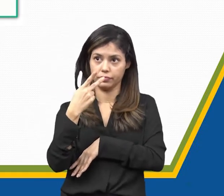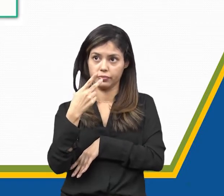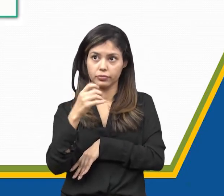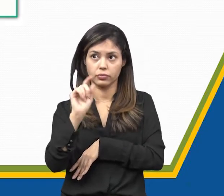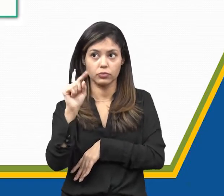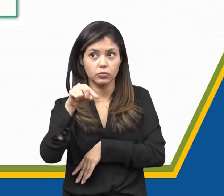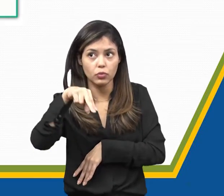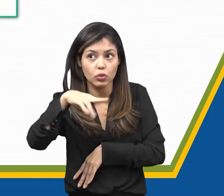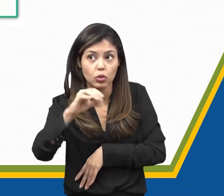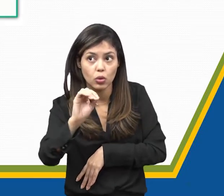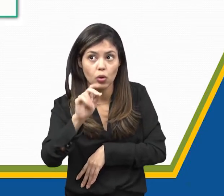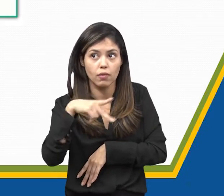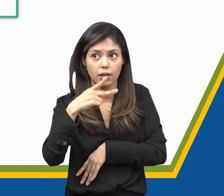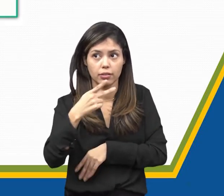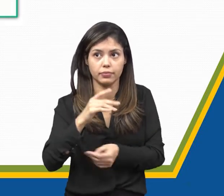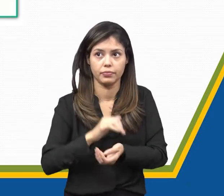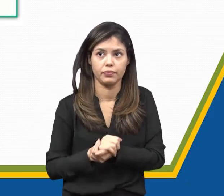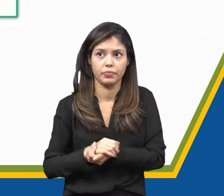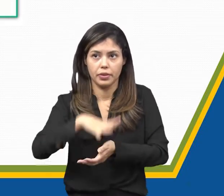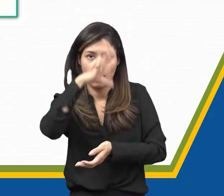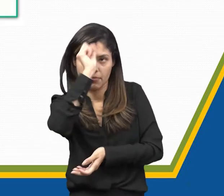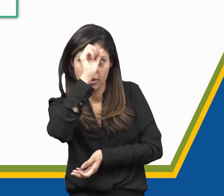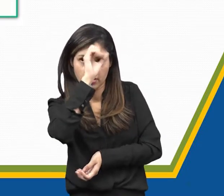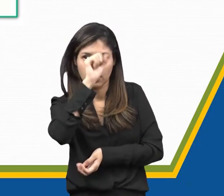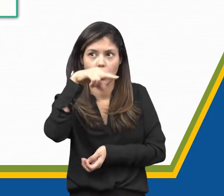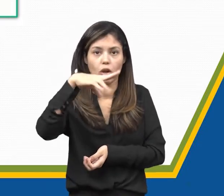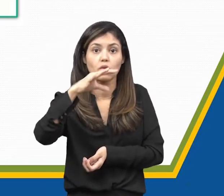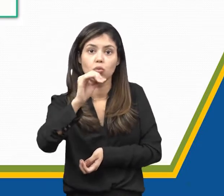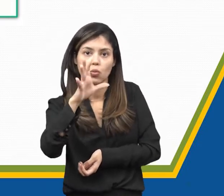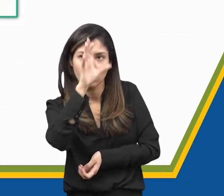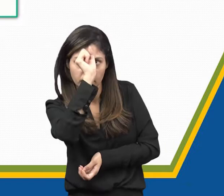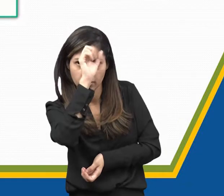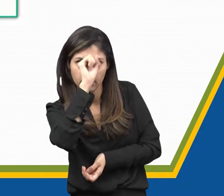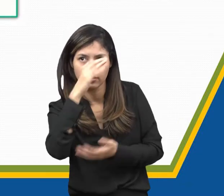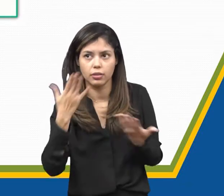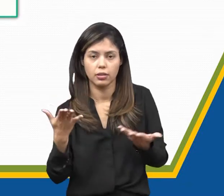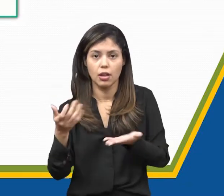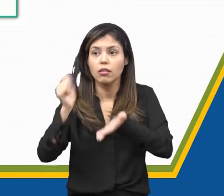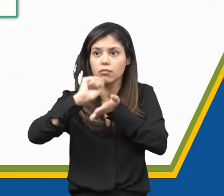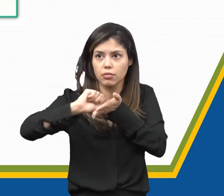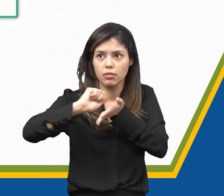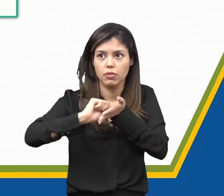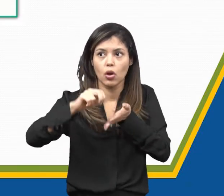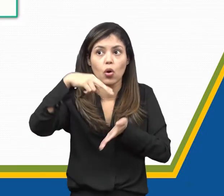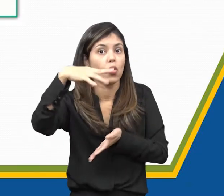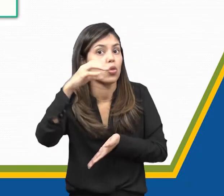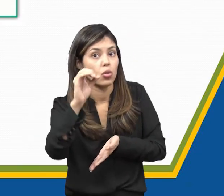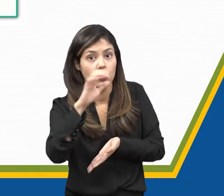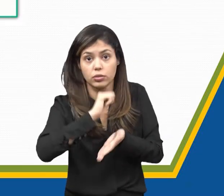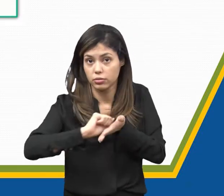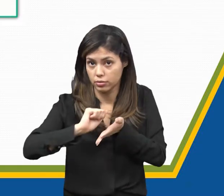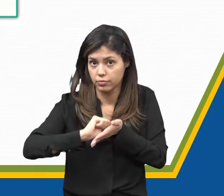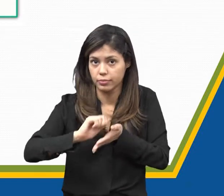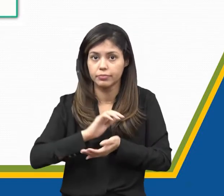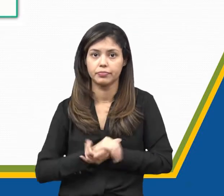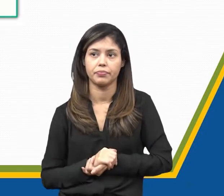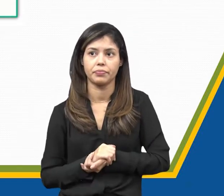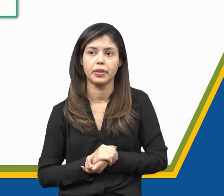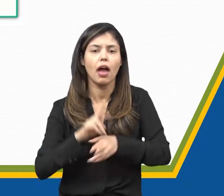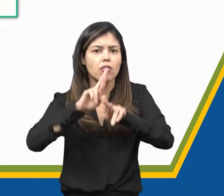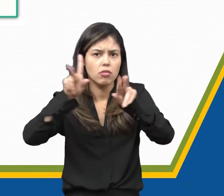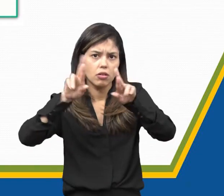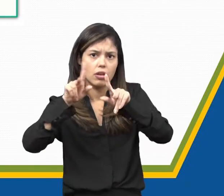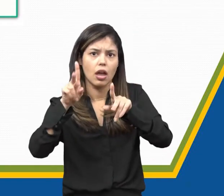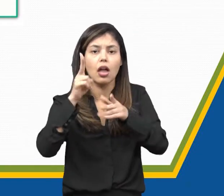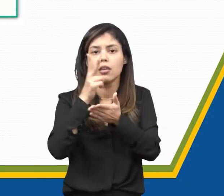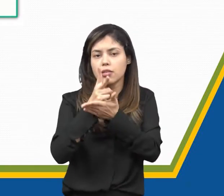hable. Verbo aprender, no aprenda. Verbo escrever, no escriba. A